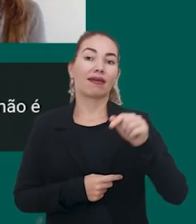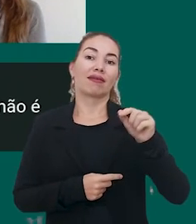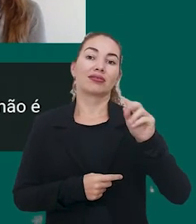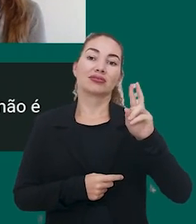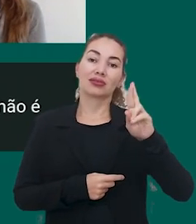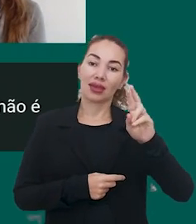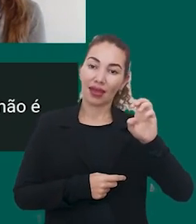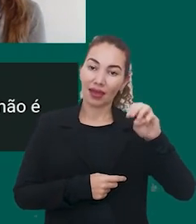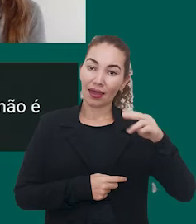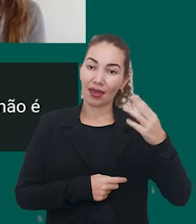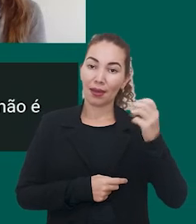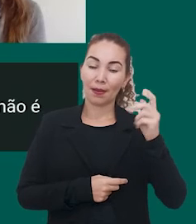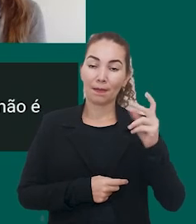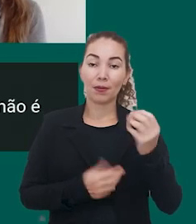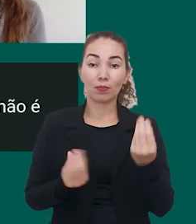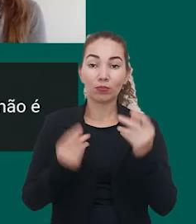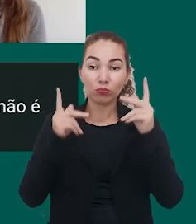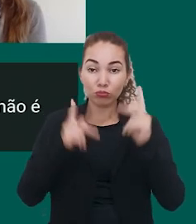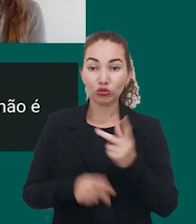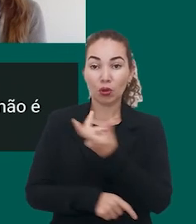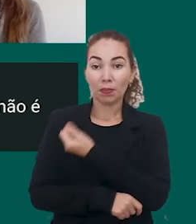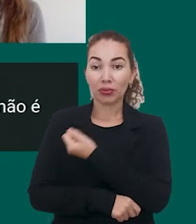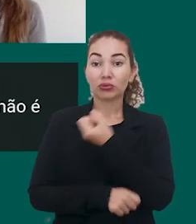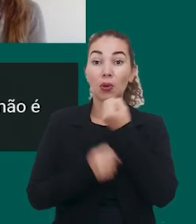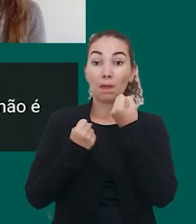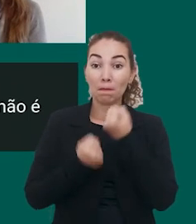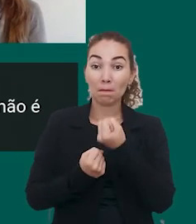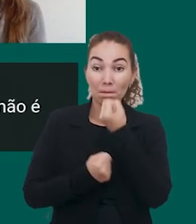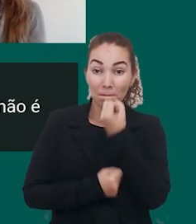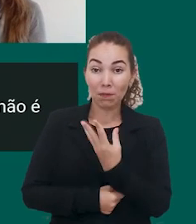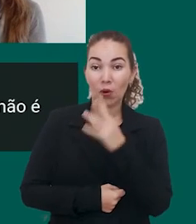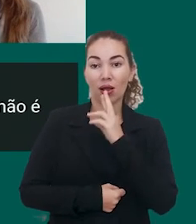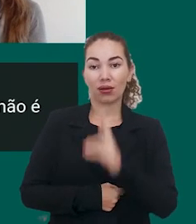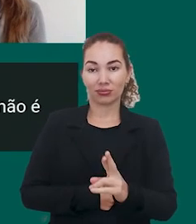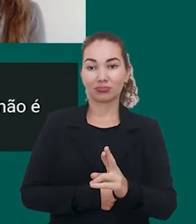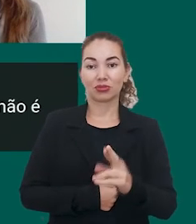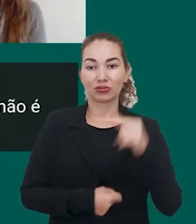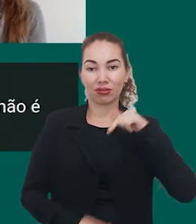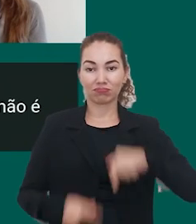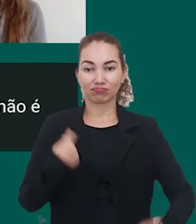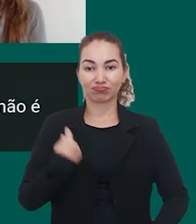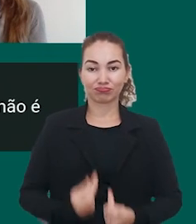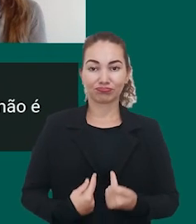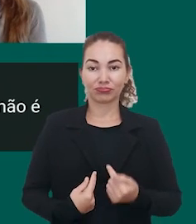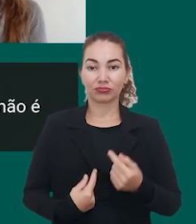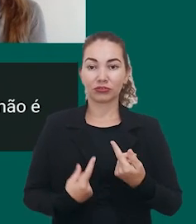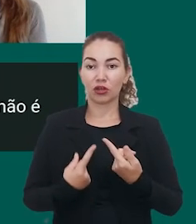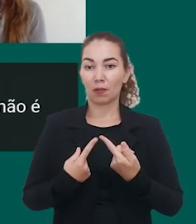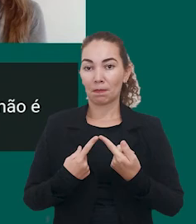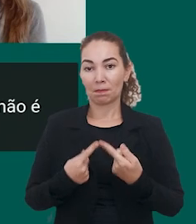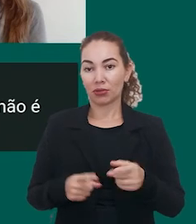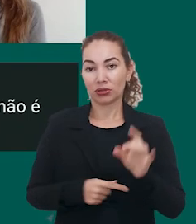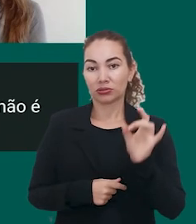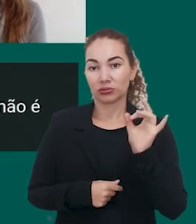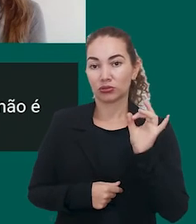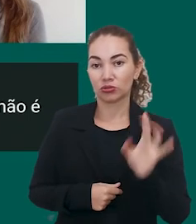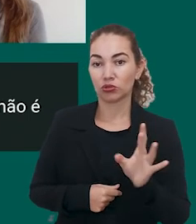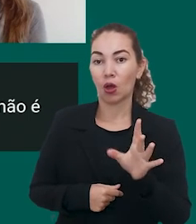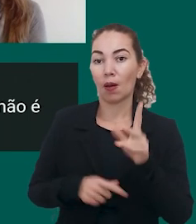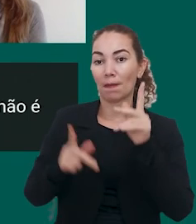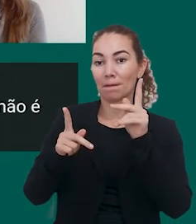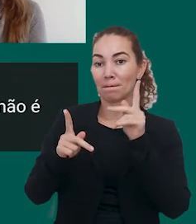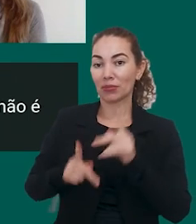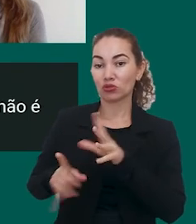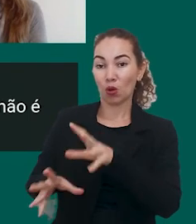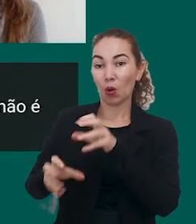de gente vacinada, com uma resposta imunológica forte, que é o que a vacina produz. Quando a gente fala só em indivíduos que já foram contaminados,